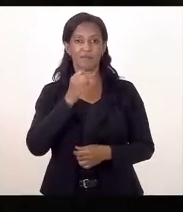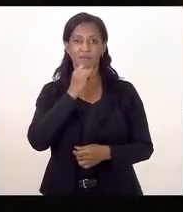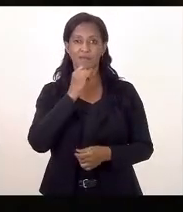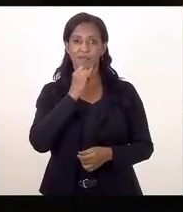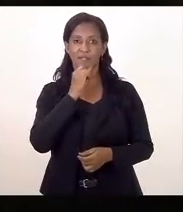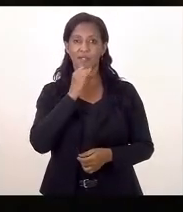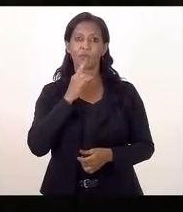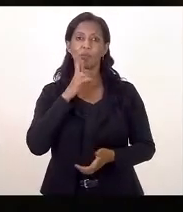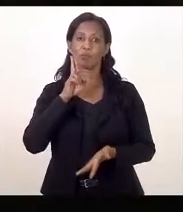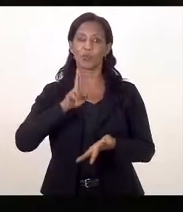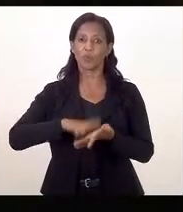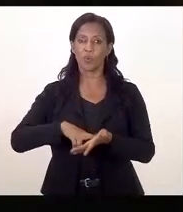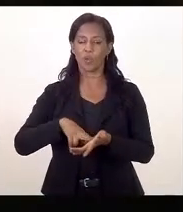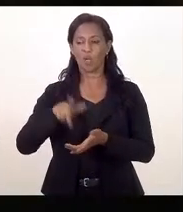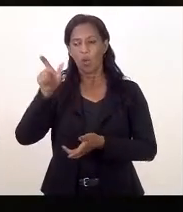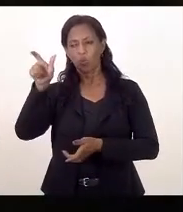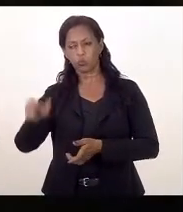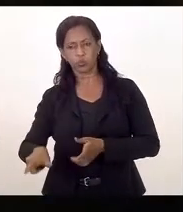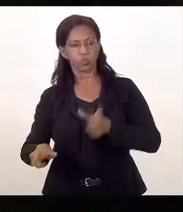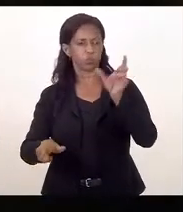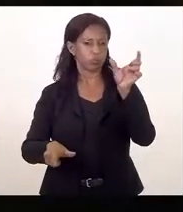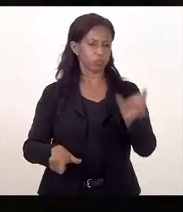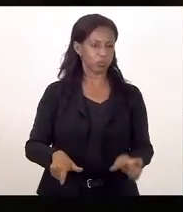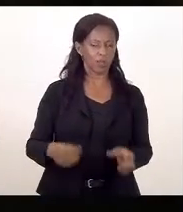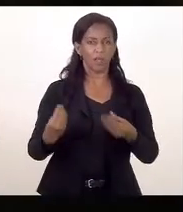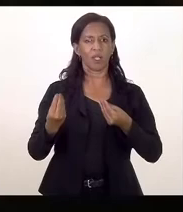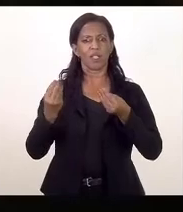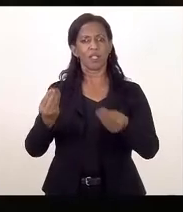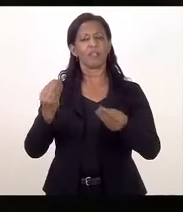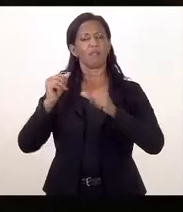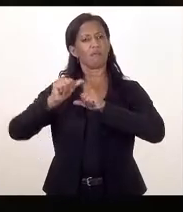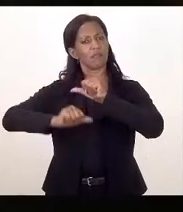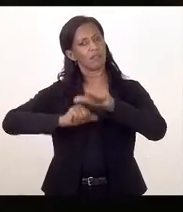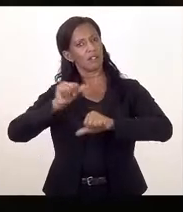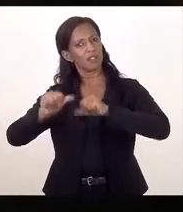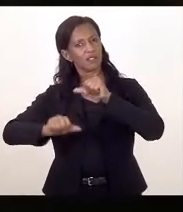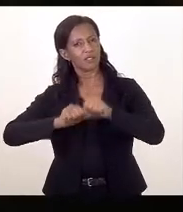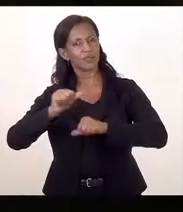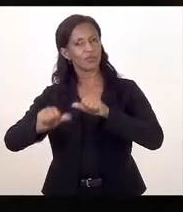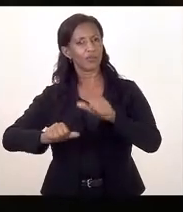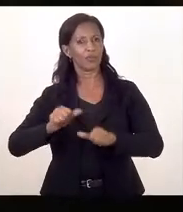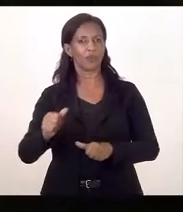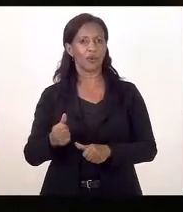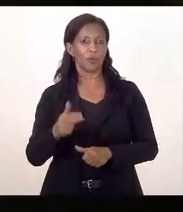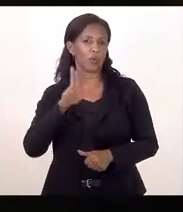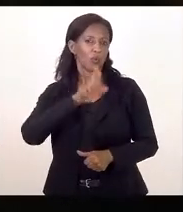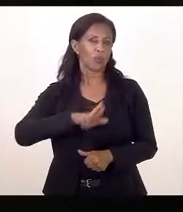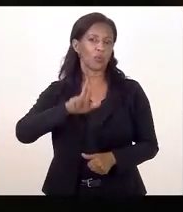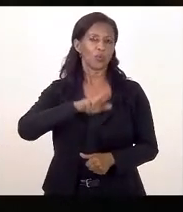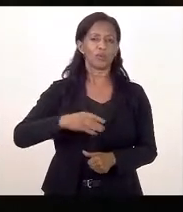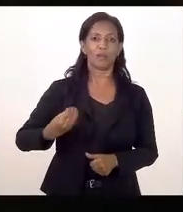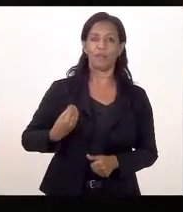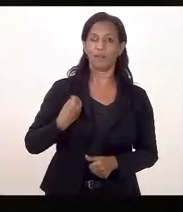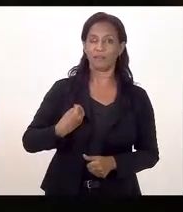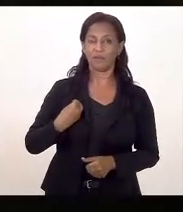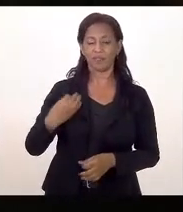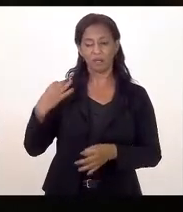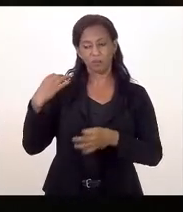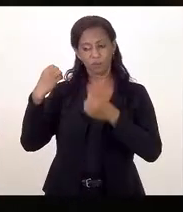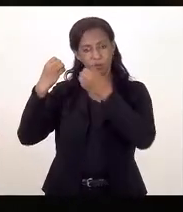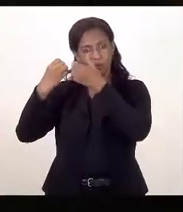reconhecer aqueles e aquelas que trazem, que transformam, que se utilizam da sua vida justamente